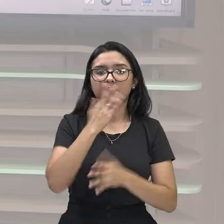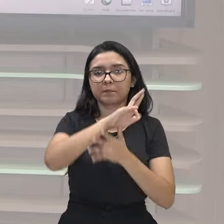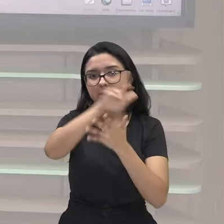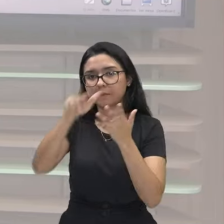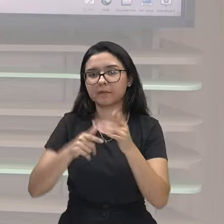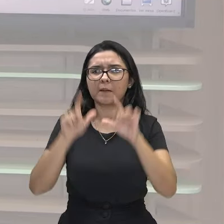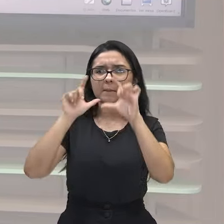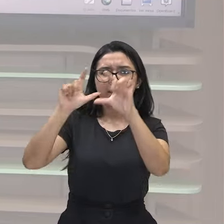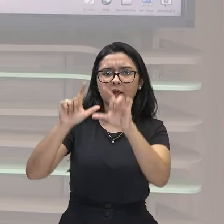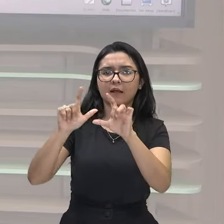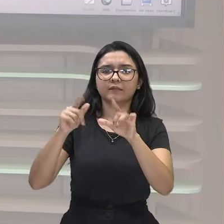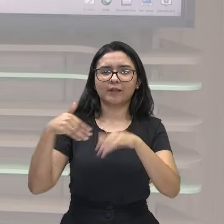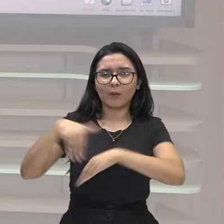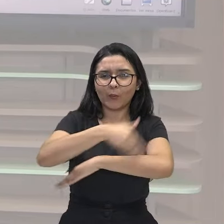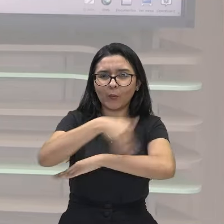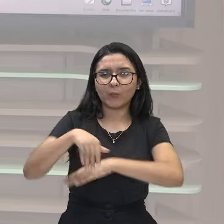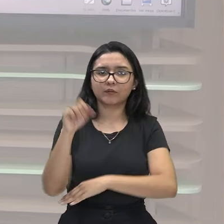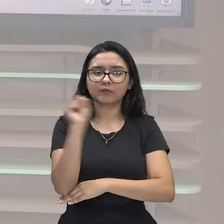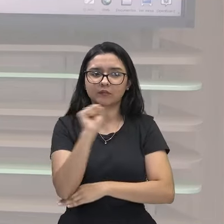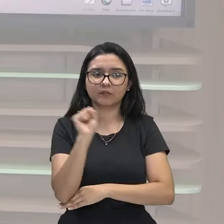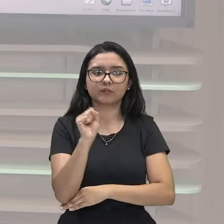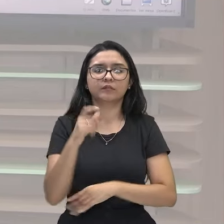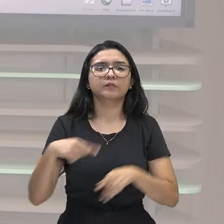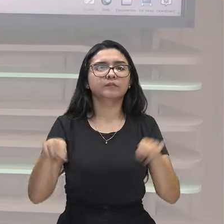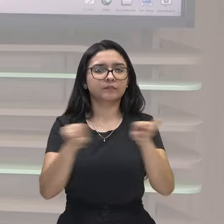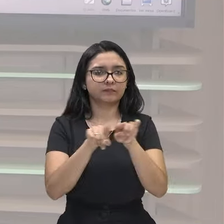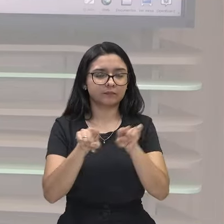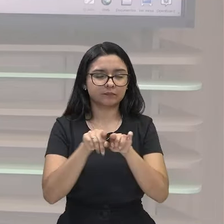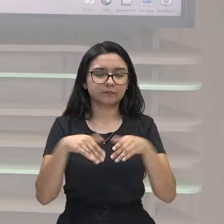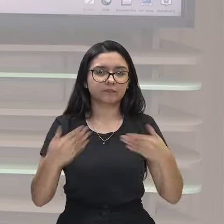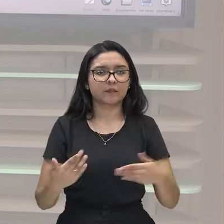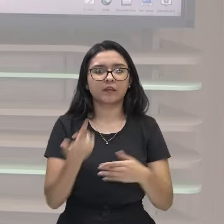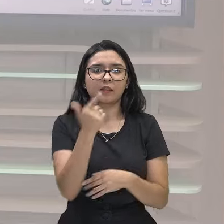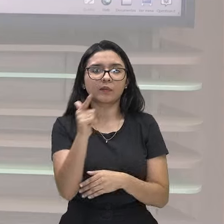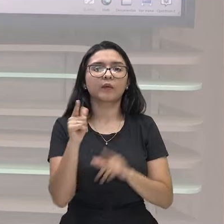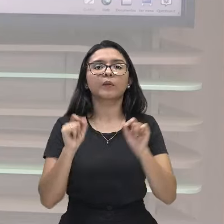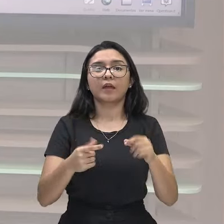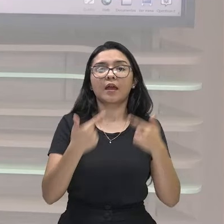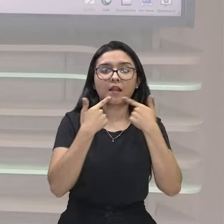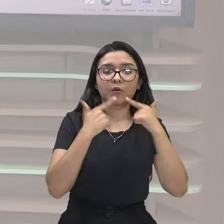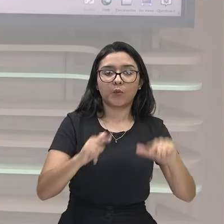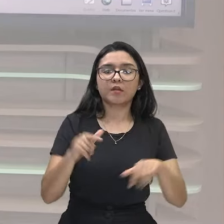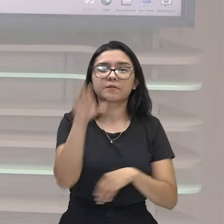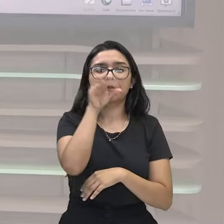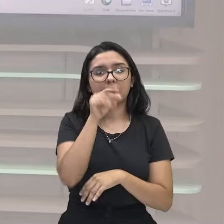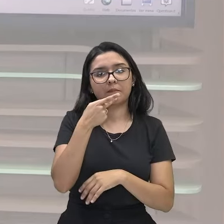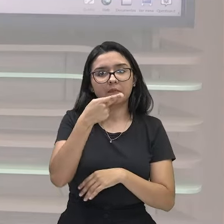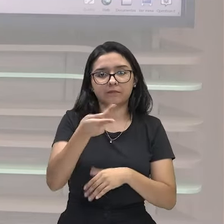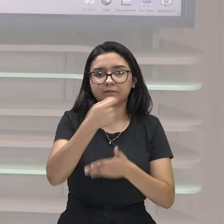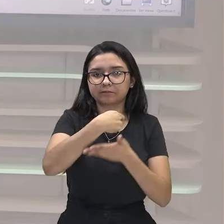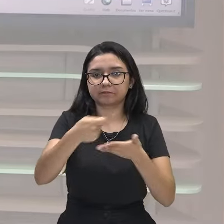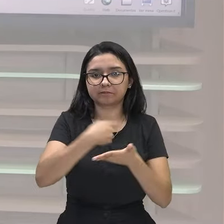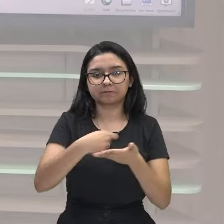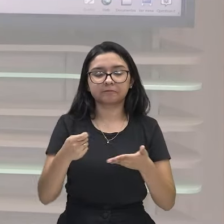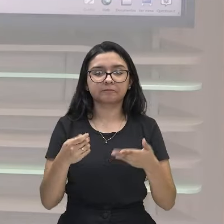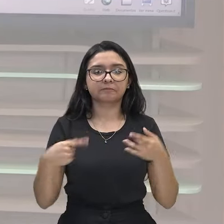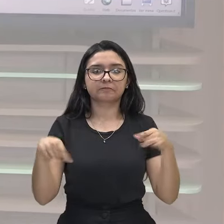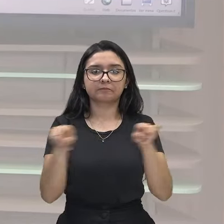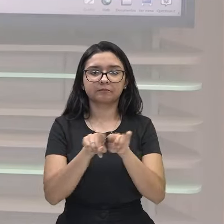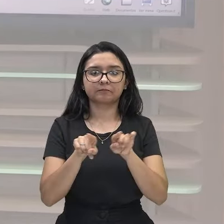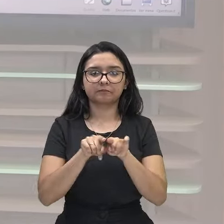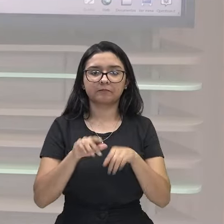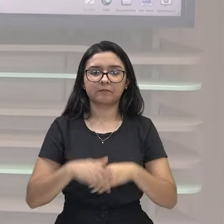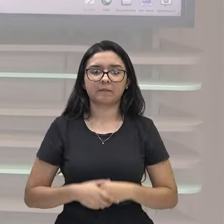de trânsitos, né, que não tem a linguagem verbal, ok? Então, linguagem não verbal, ela vai trazer